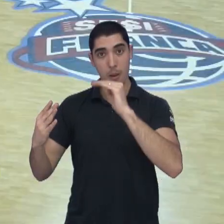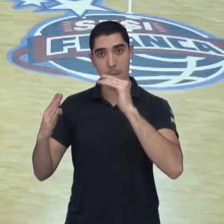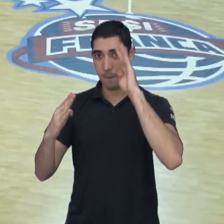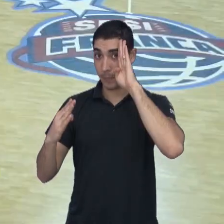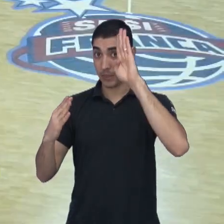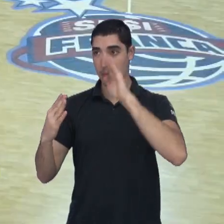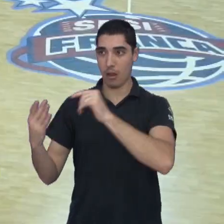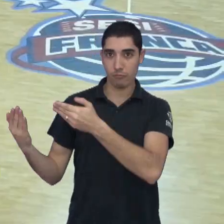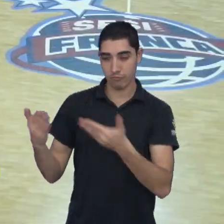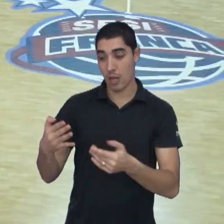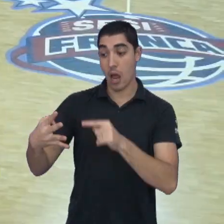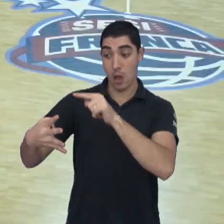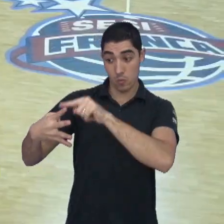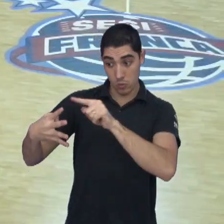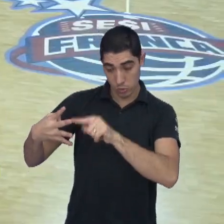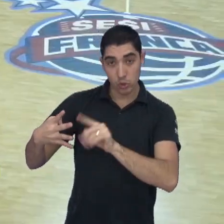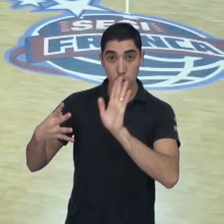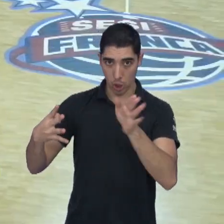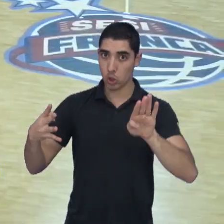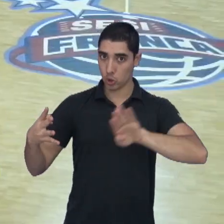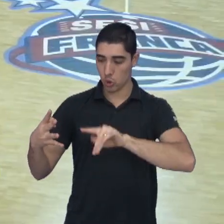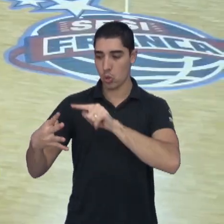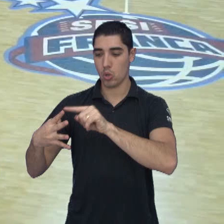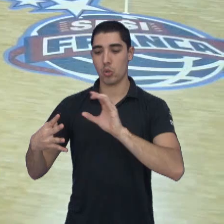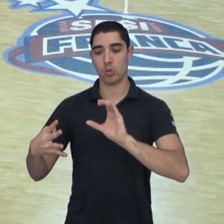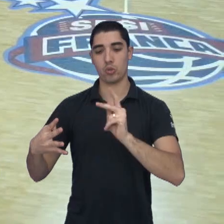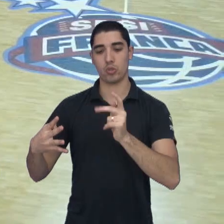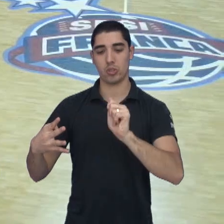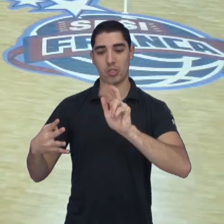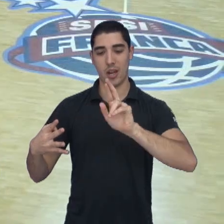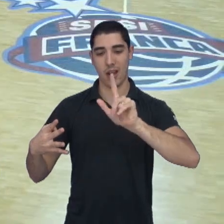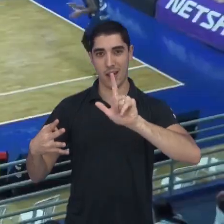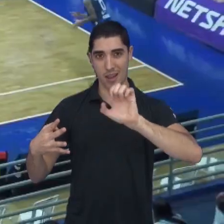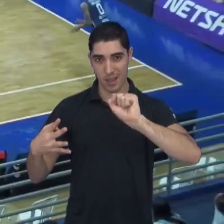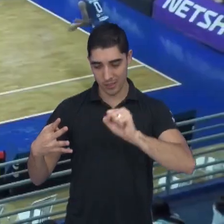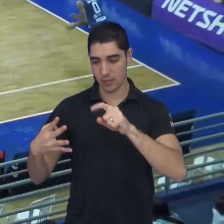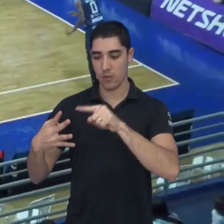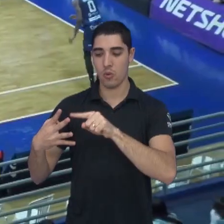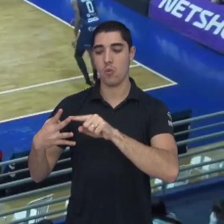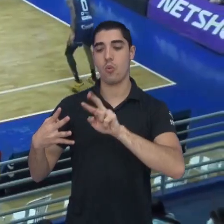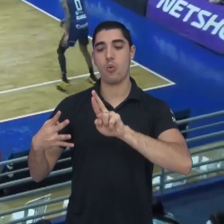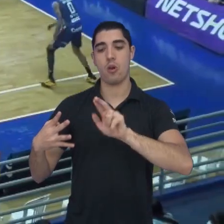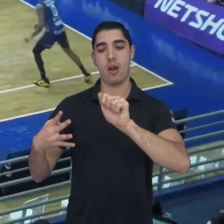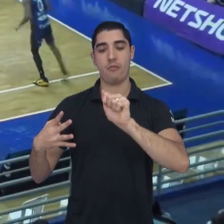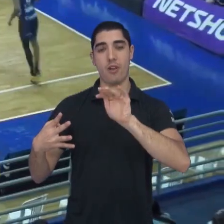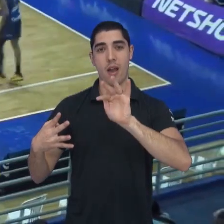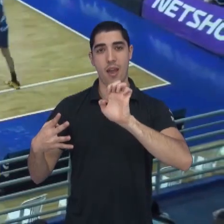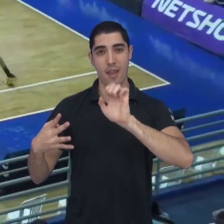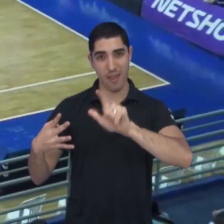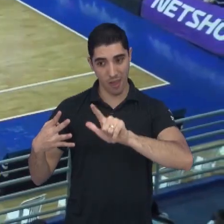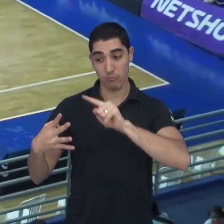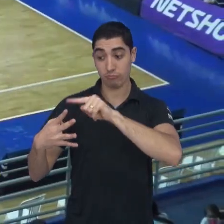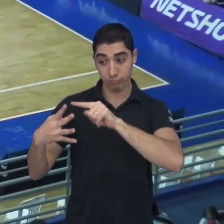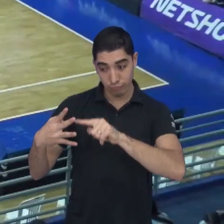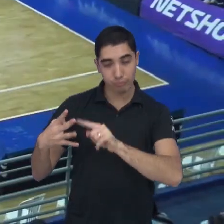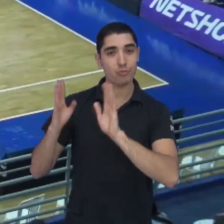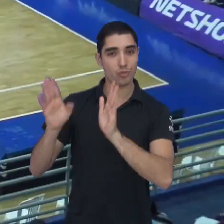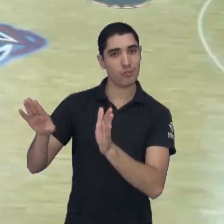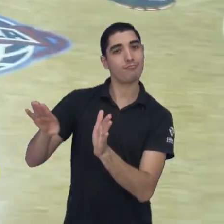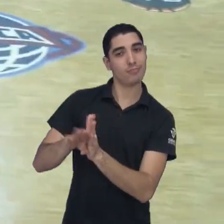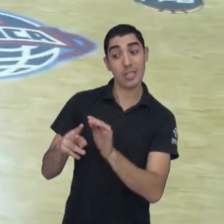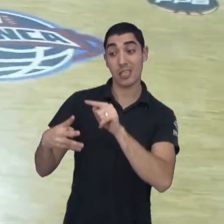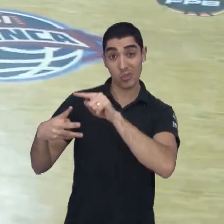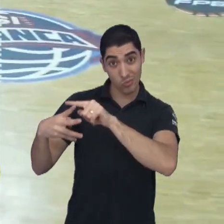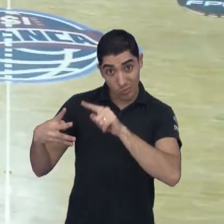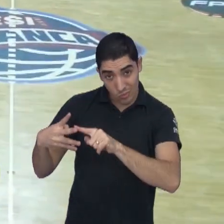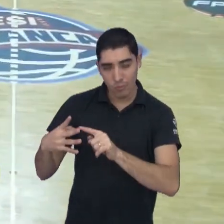deles jogaram, o ala norte-americano Charles Hinkle e também o pivô Rafael Hetzheimer. E eles foram fundamentais para a vitória